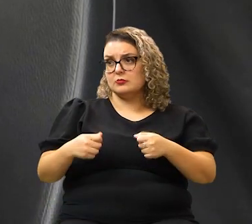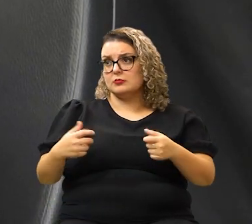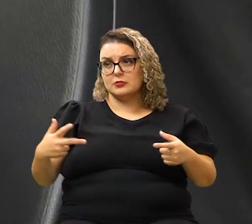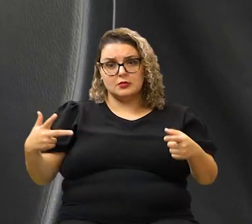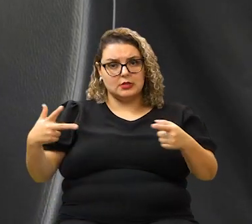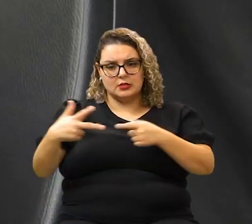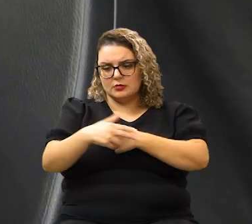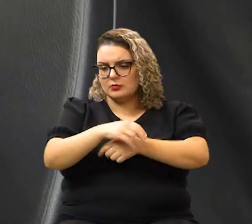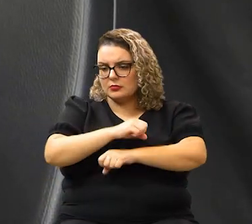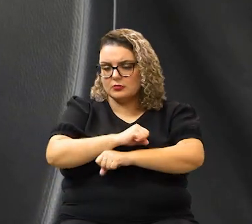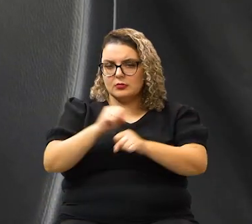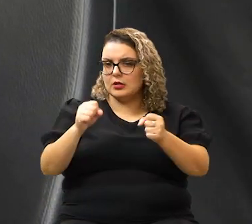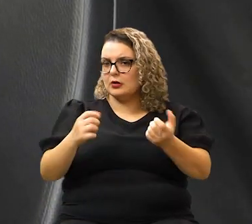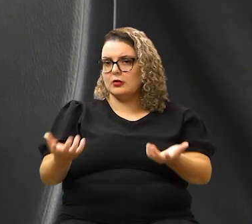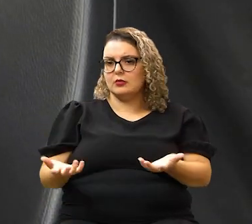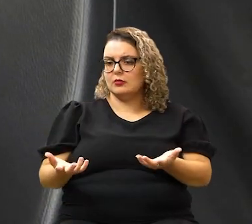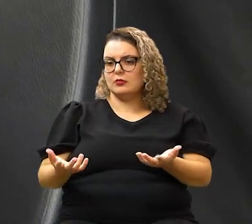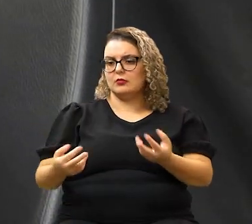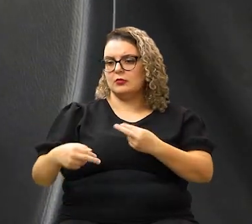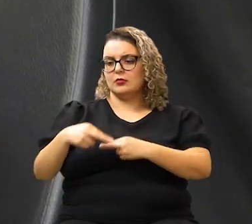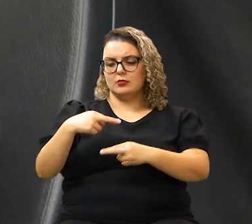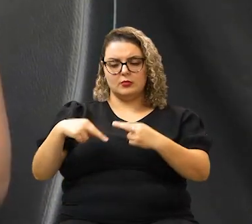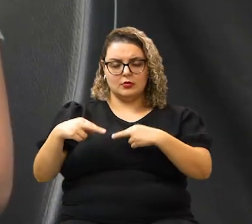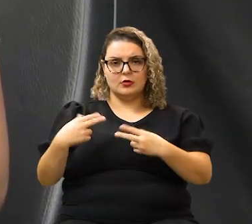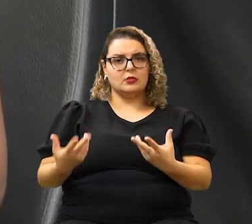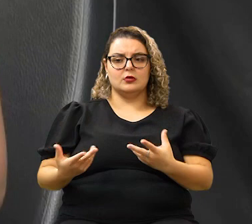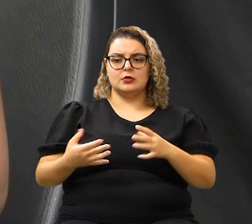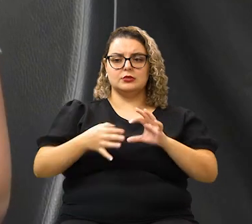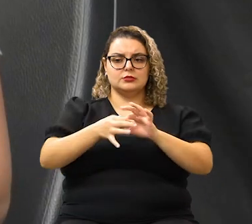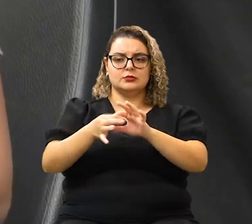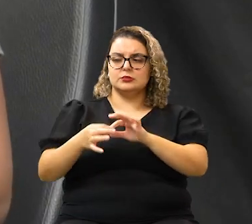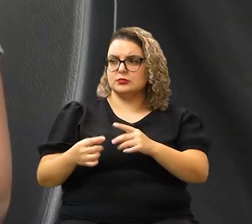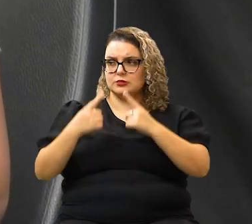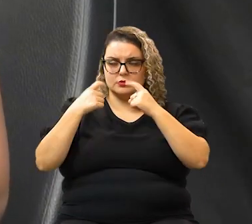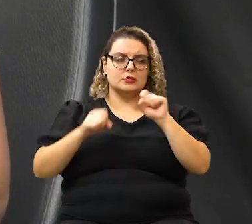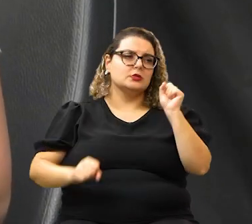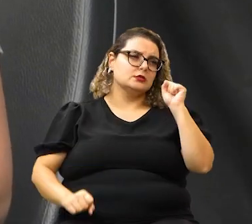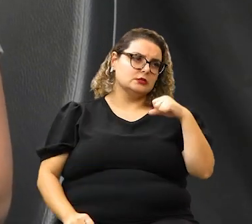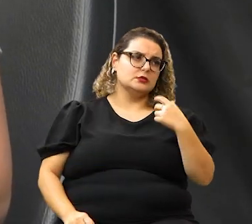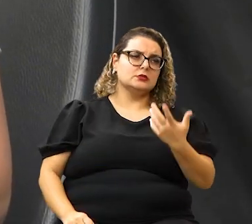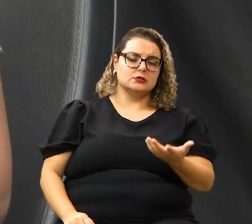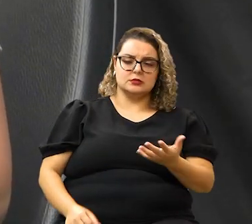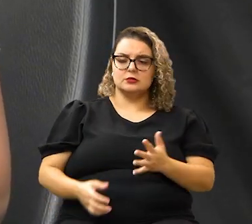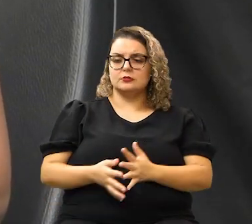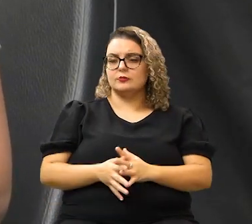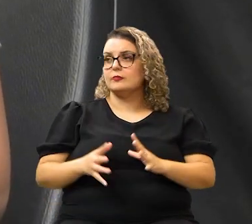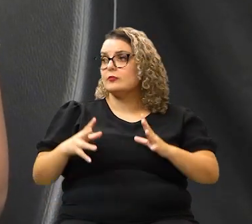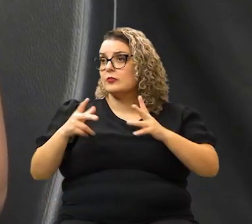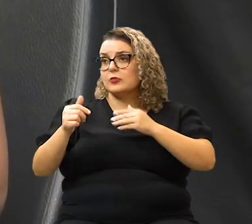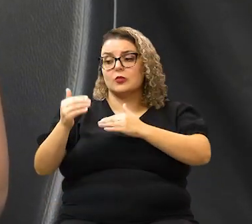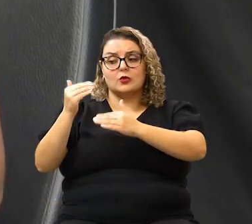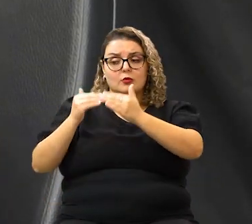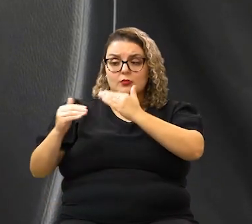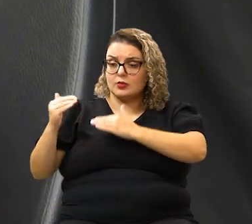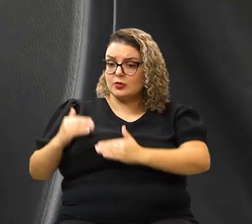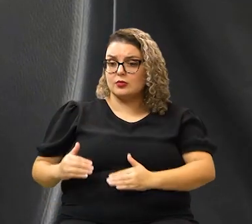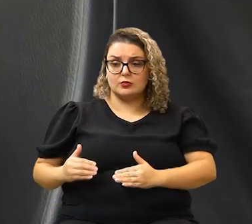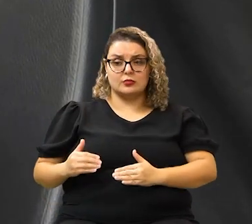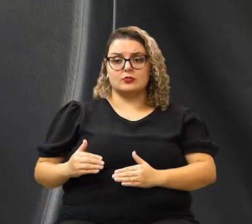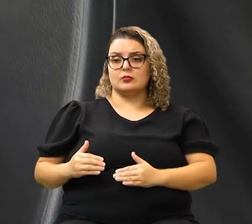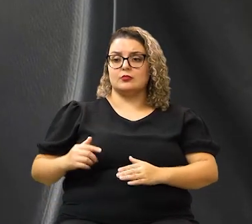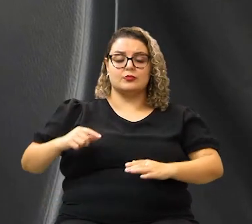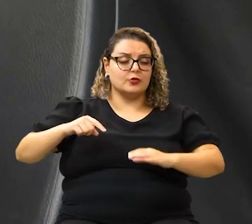ciclo de violência. Sim. Então, isso tudo retrocedeu muito, muito, muito, muito. Né?